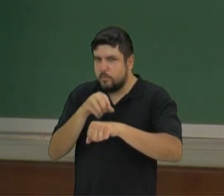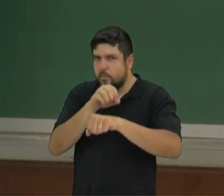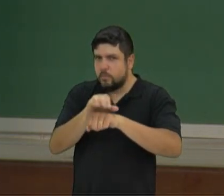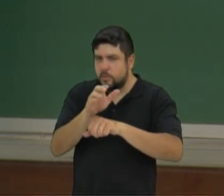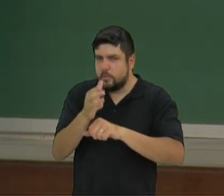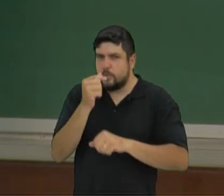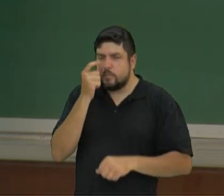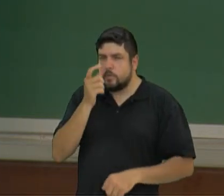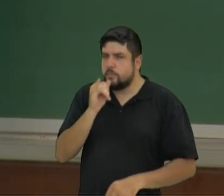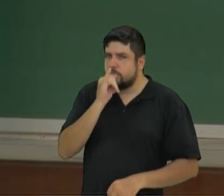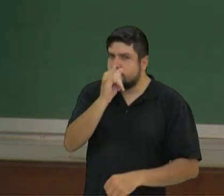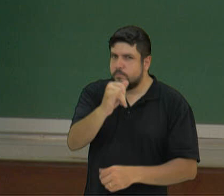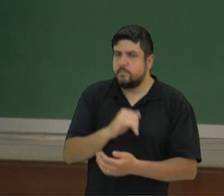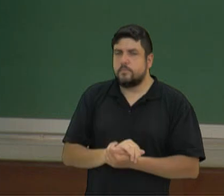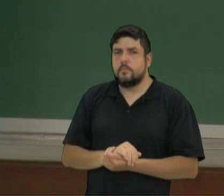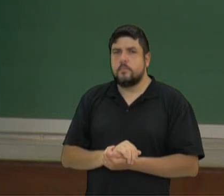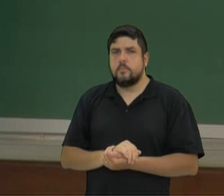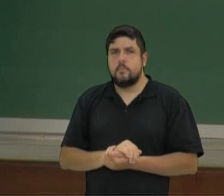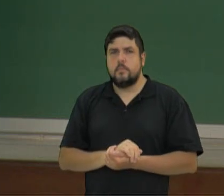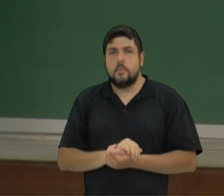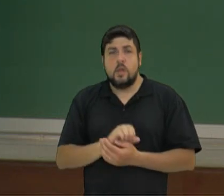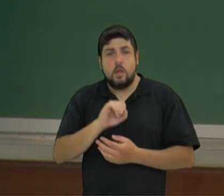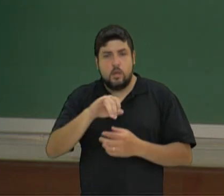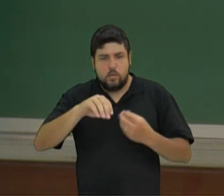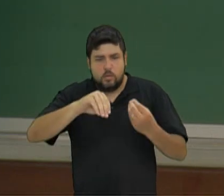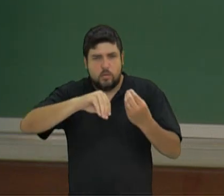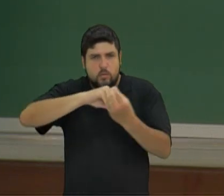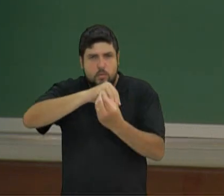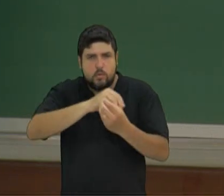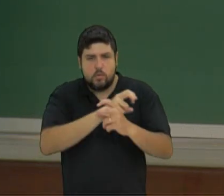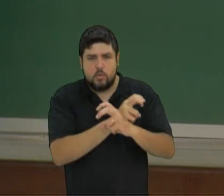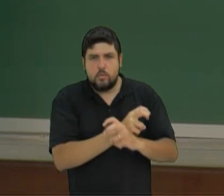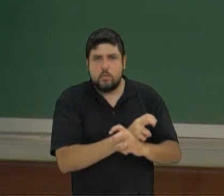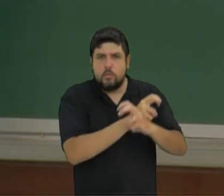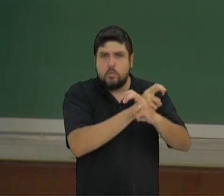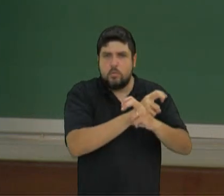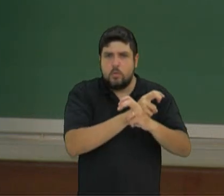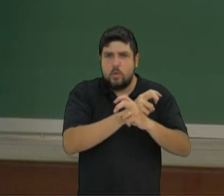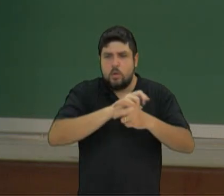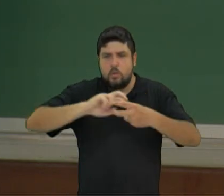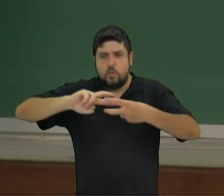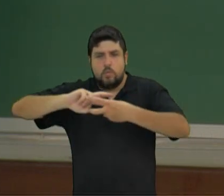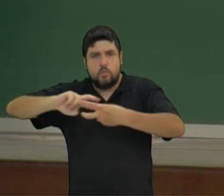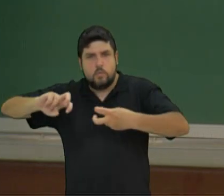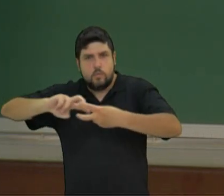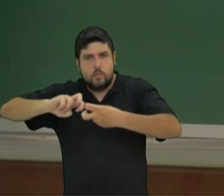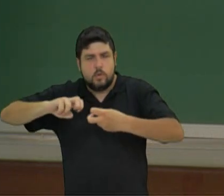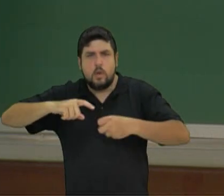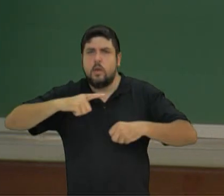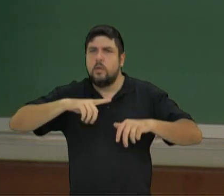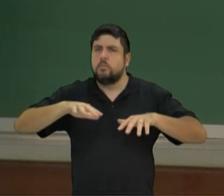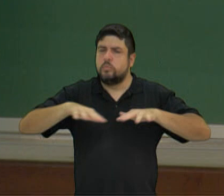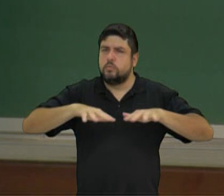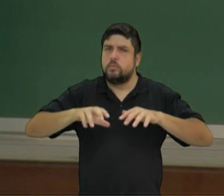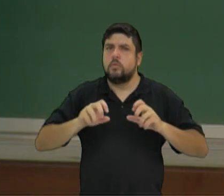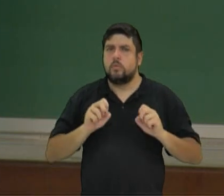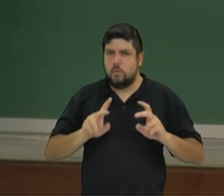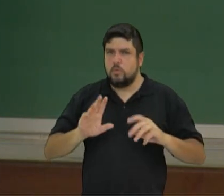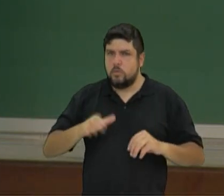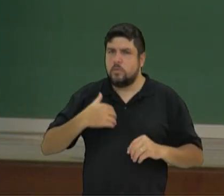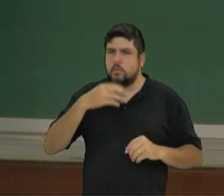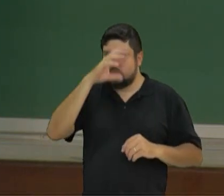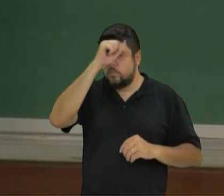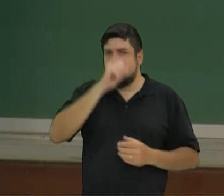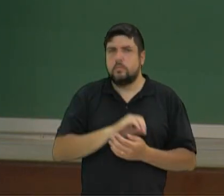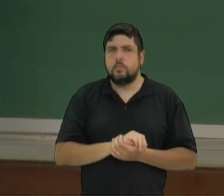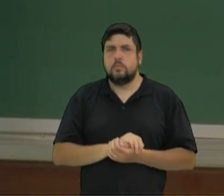você. Quando eu misturo o sistema esquelético com o muscular, tem um movimento. Não é verdade? A gente já aprendeu sobre isso.